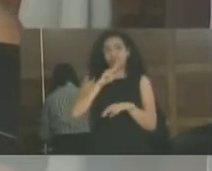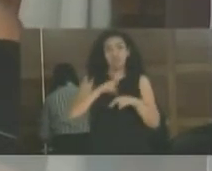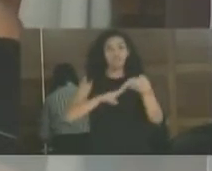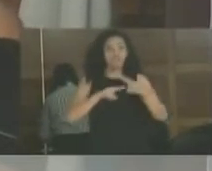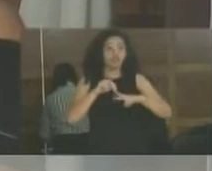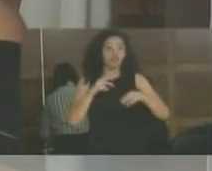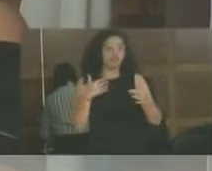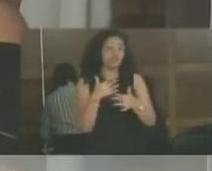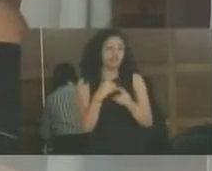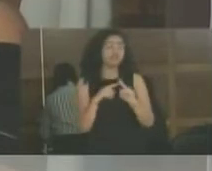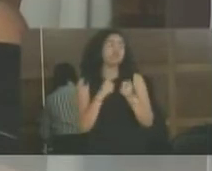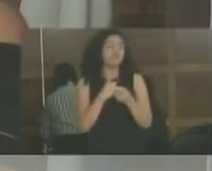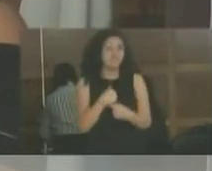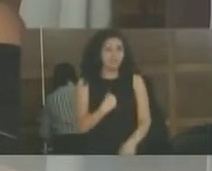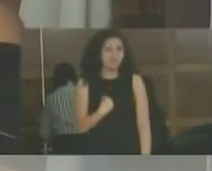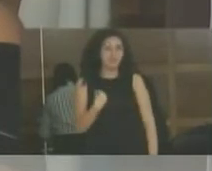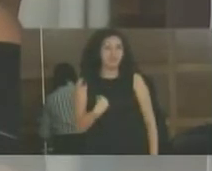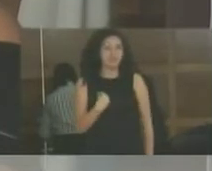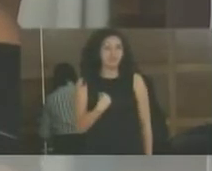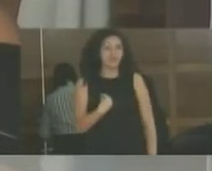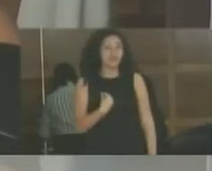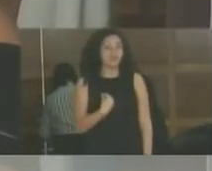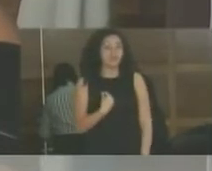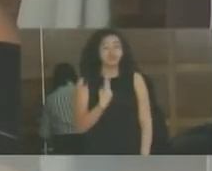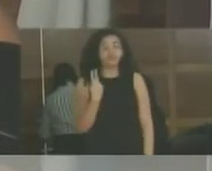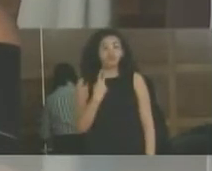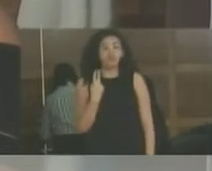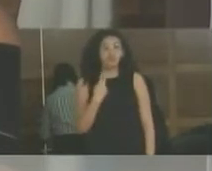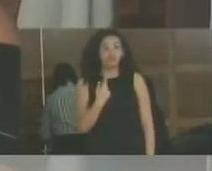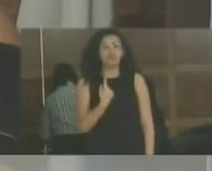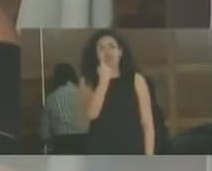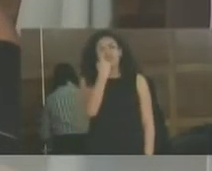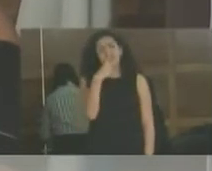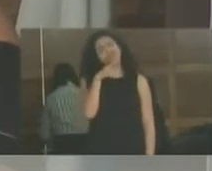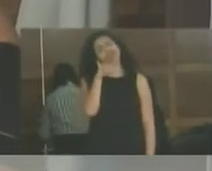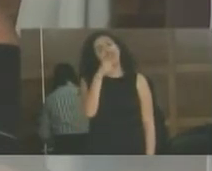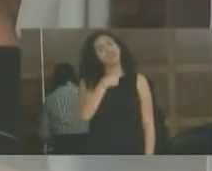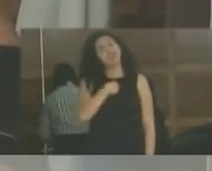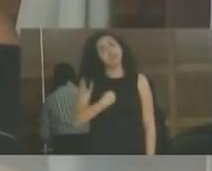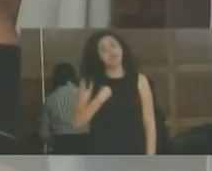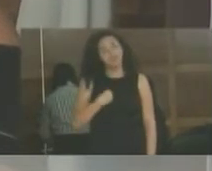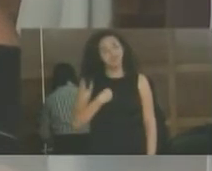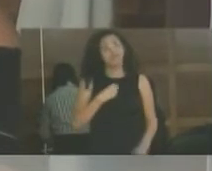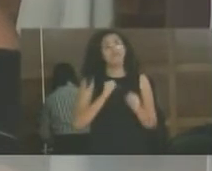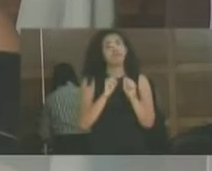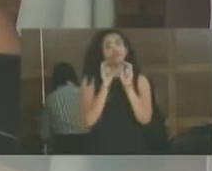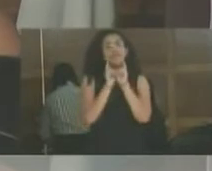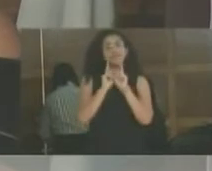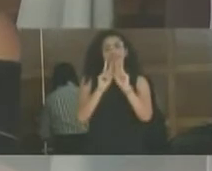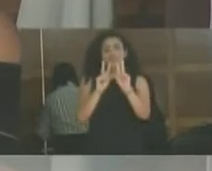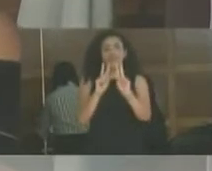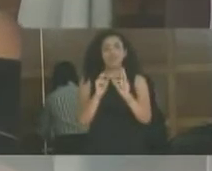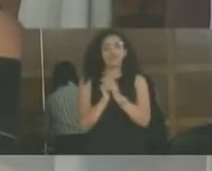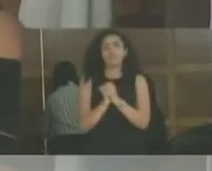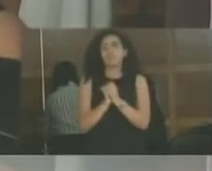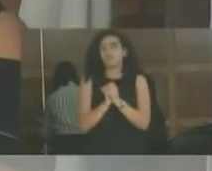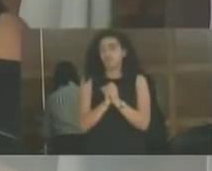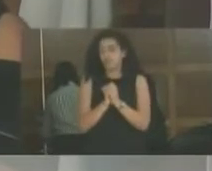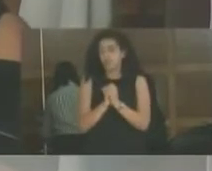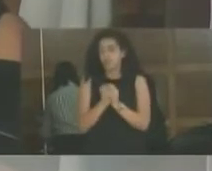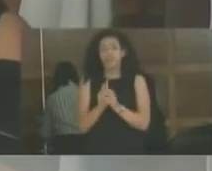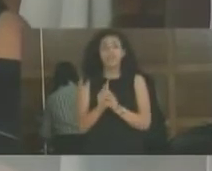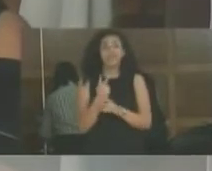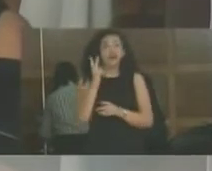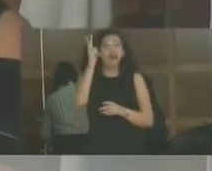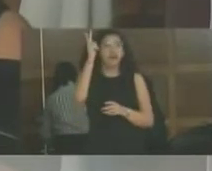Cidade, mas eu vou estar presente nesses dois, nem que seja um diazinho, eu vou estar presente para a gente ver e até mesmo valorizar,